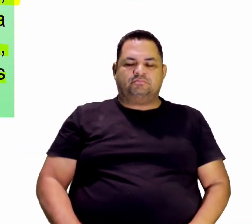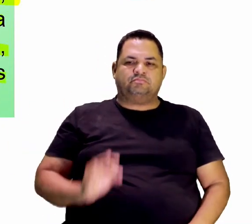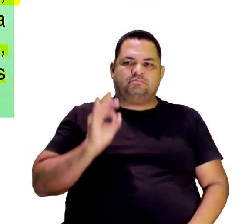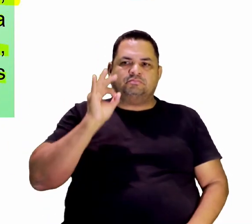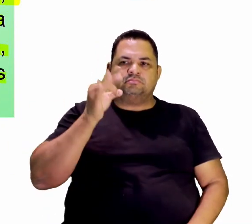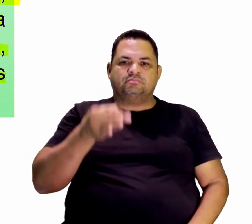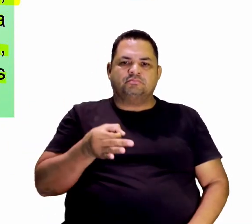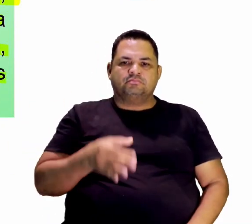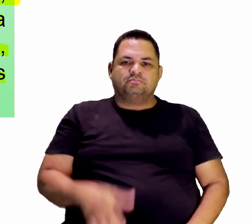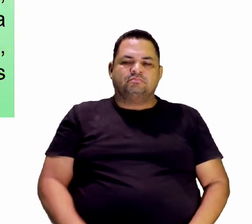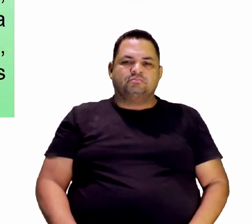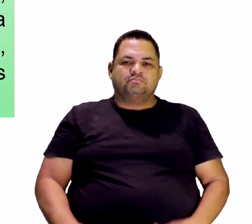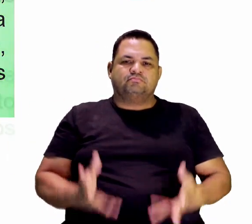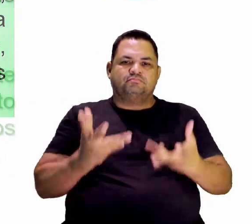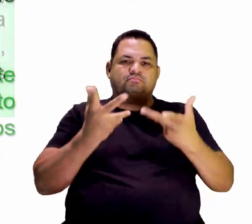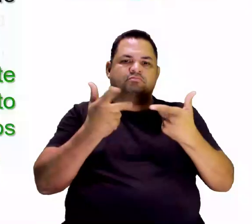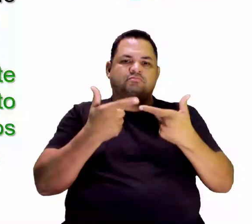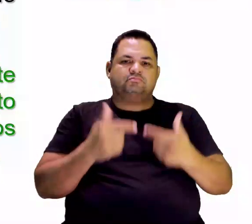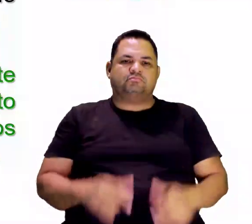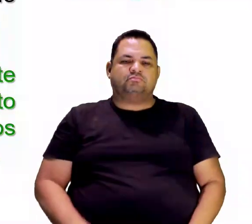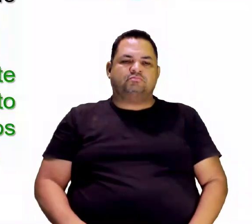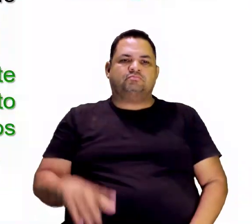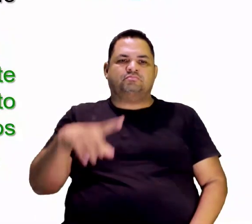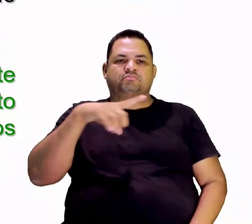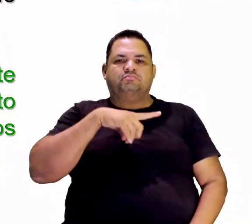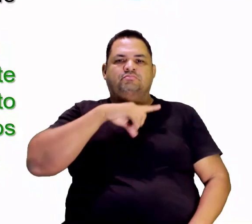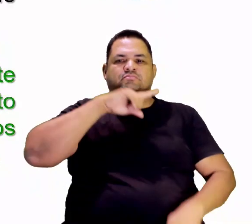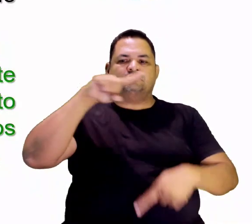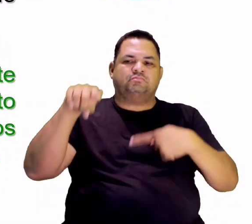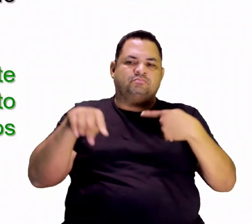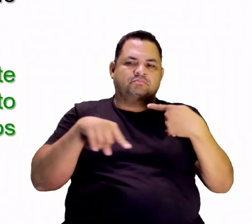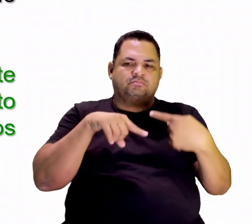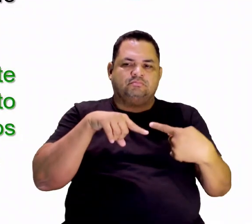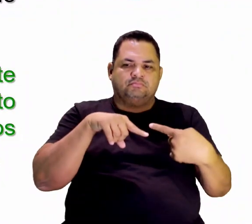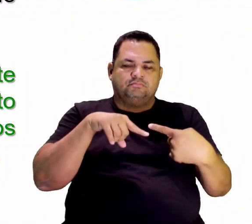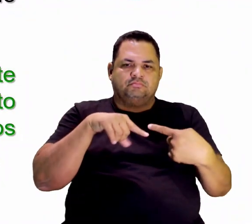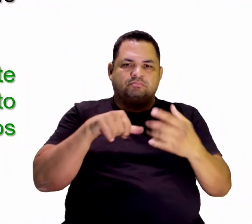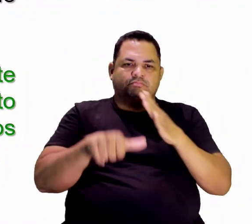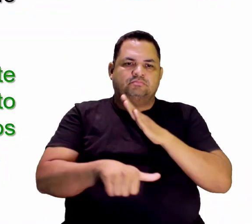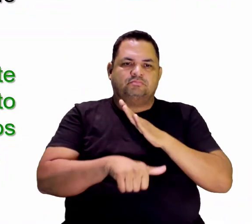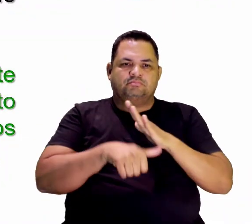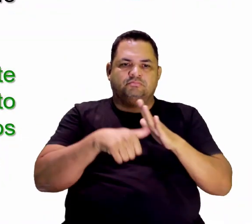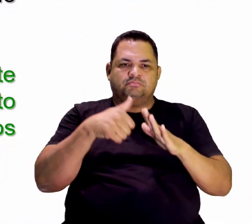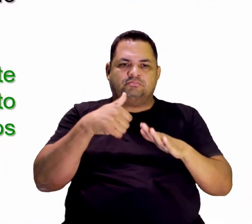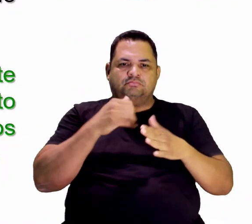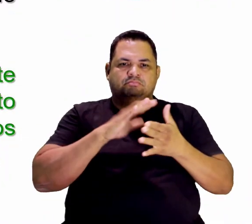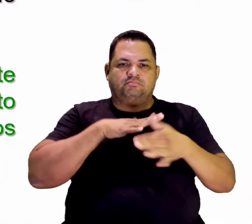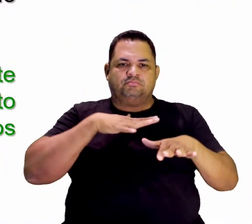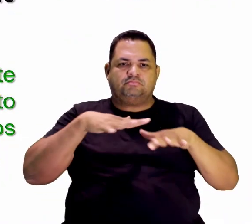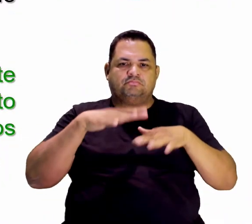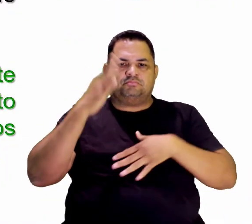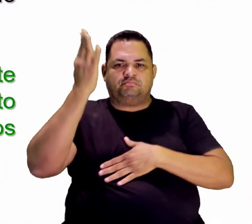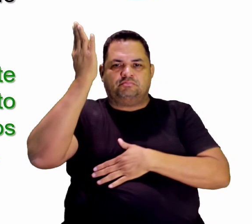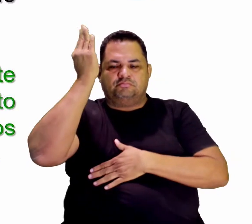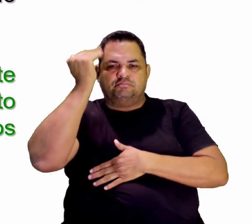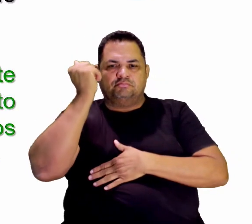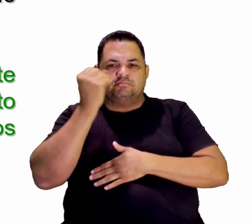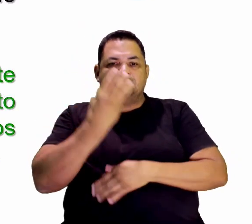e verbais, levando em conta suas formas e seus funcionamentos para produzir sentidos